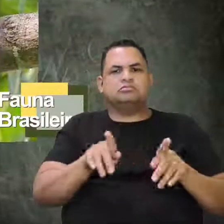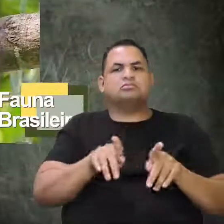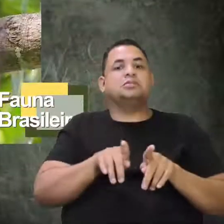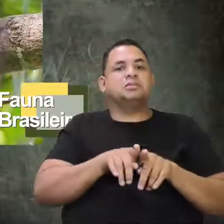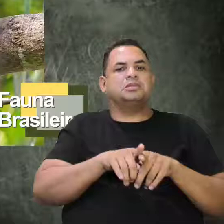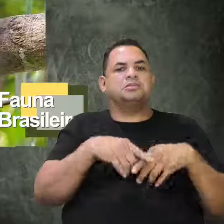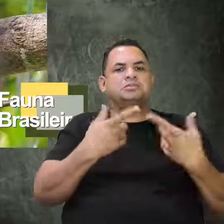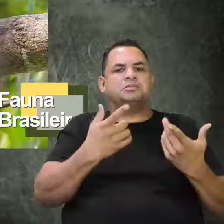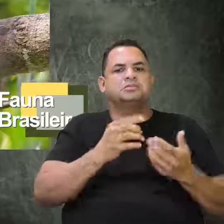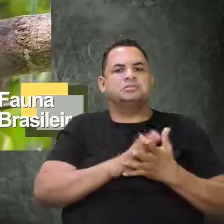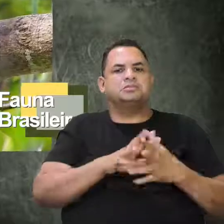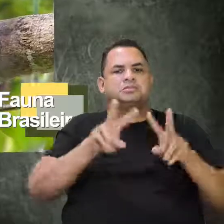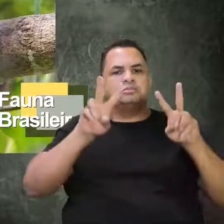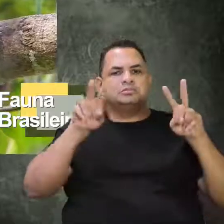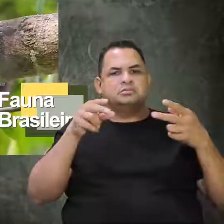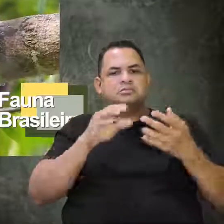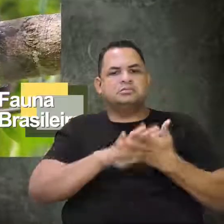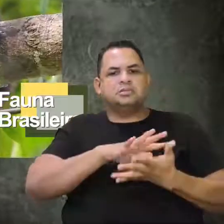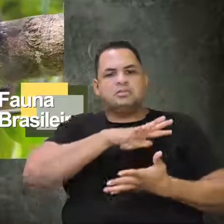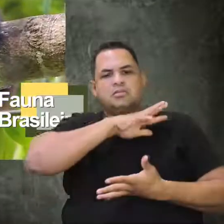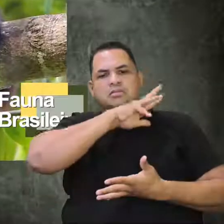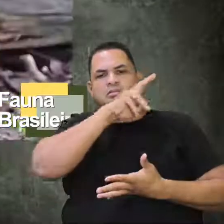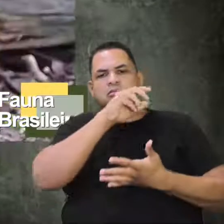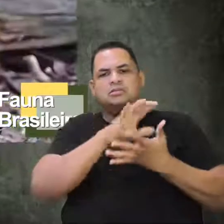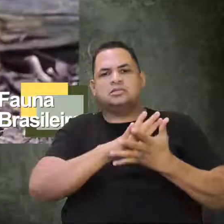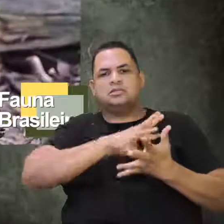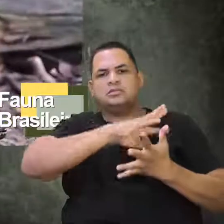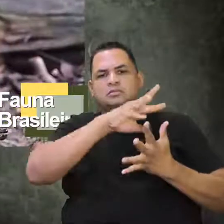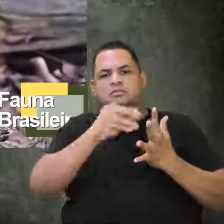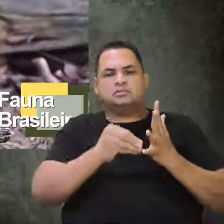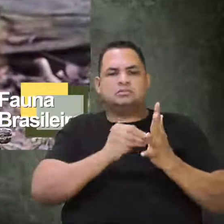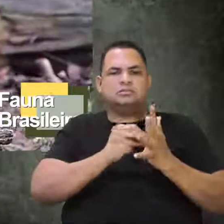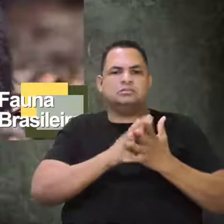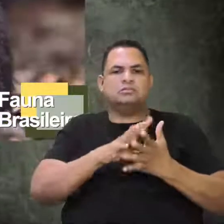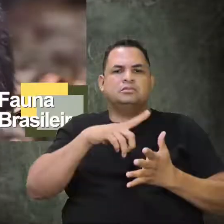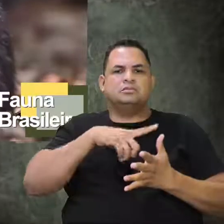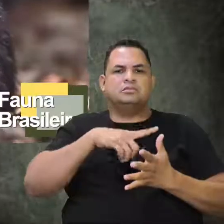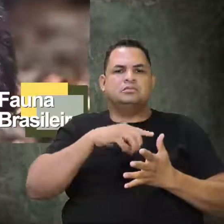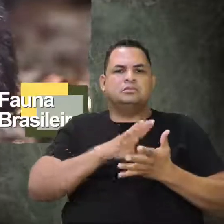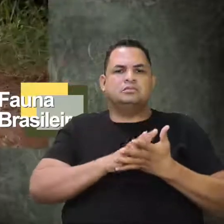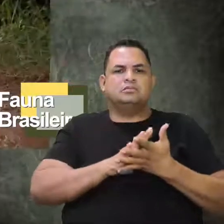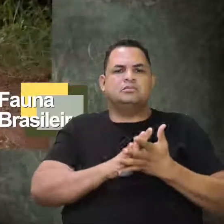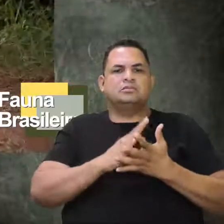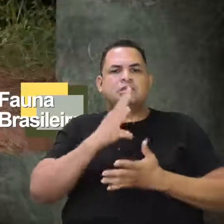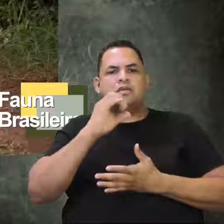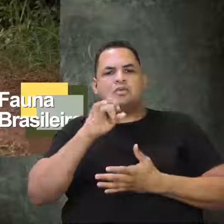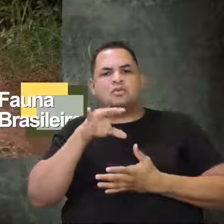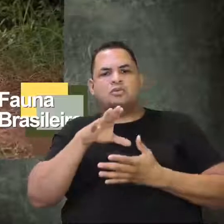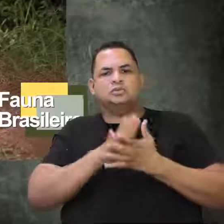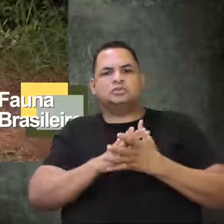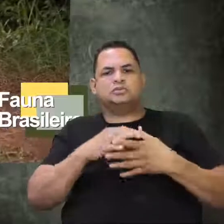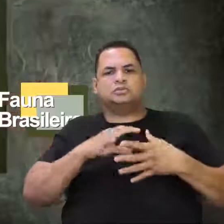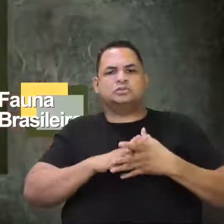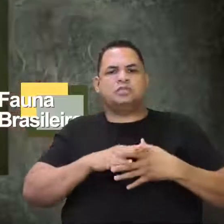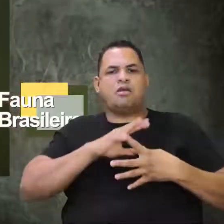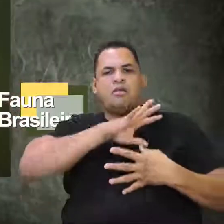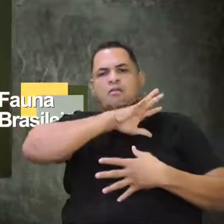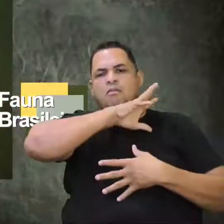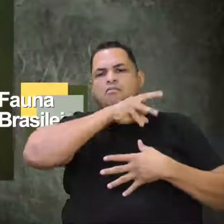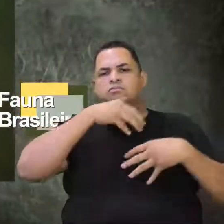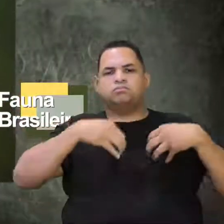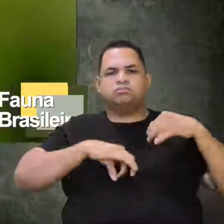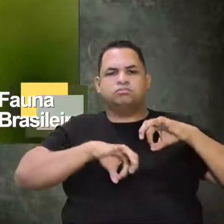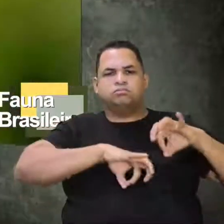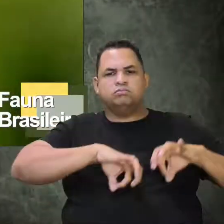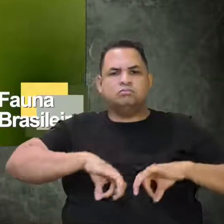o assunto é a fauna da floresta amazônica. Ainda temos as cotias, pacas e a imponente onça-pintada e uma